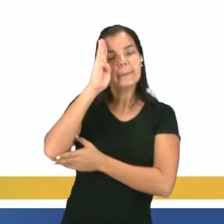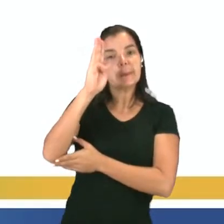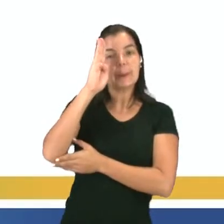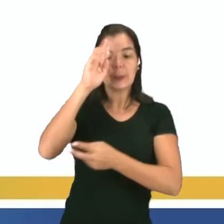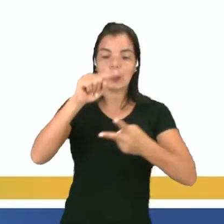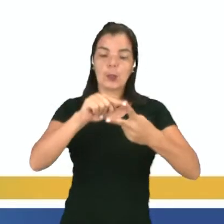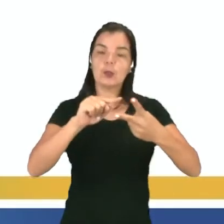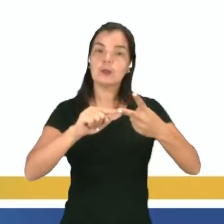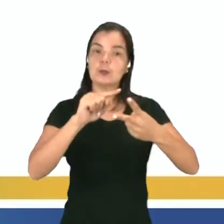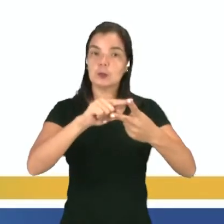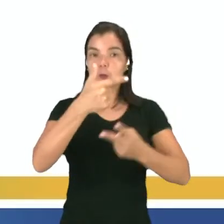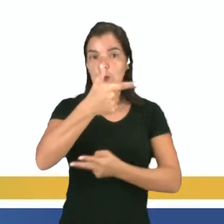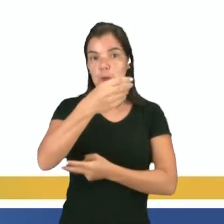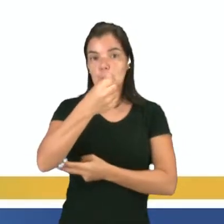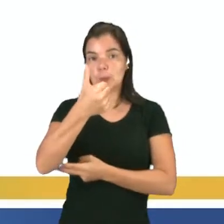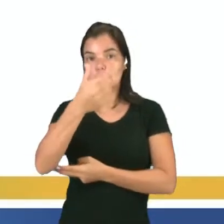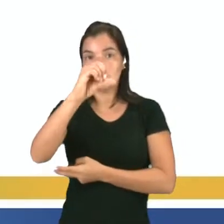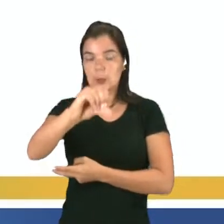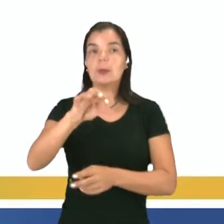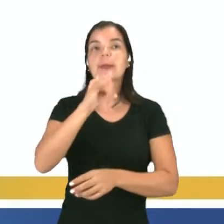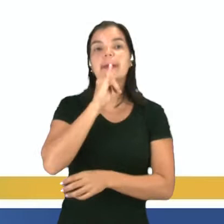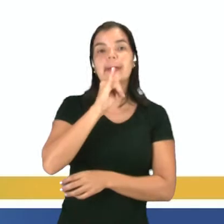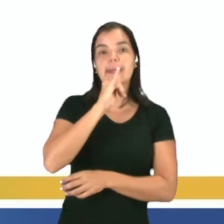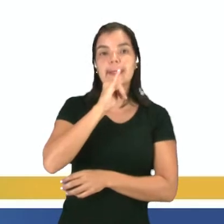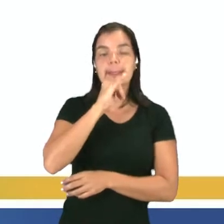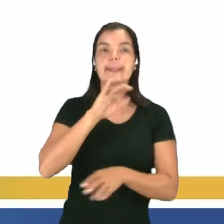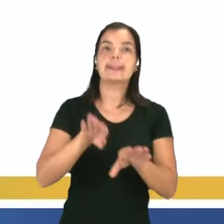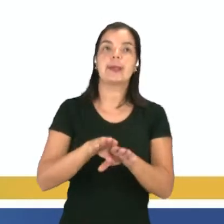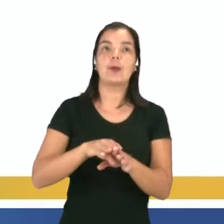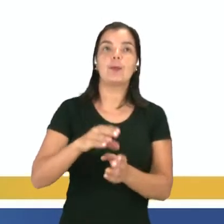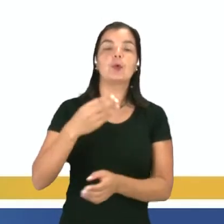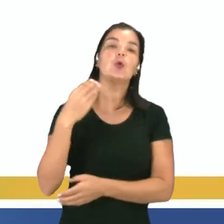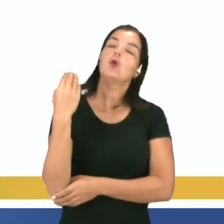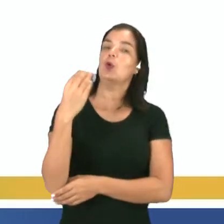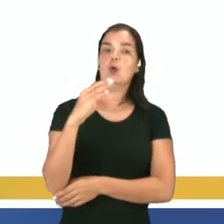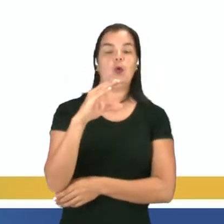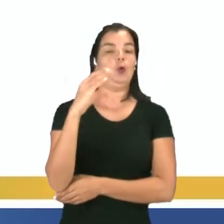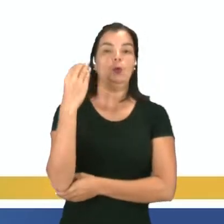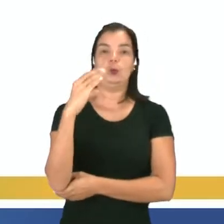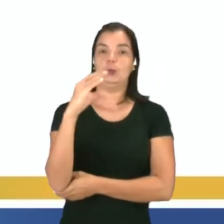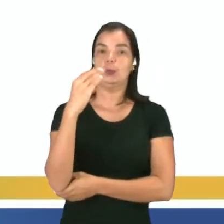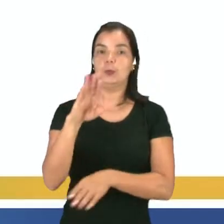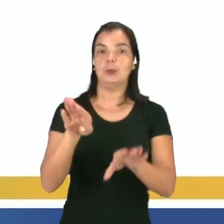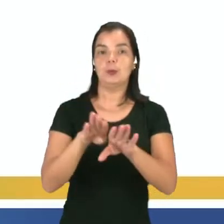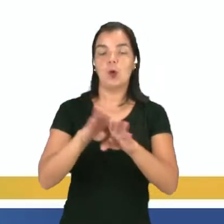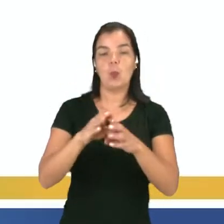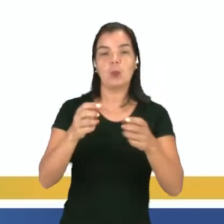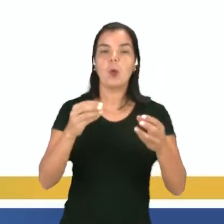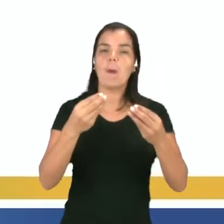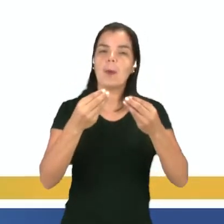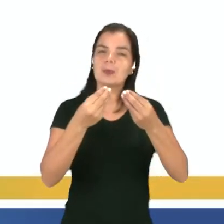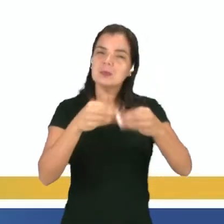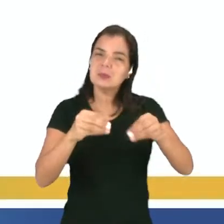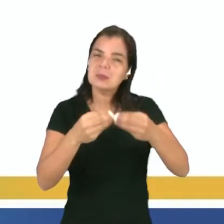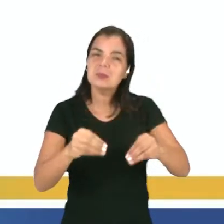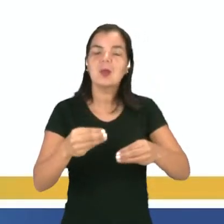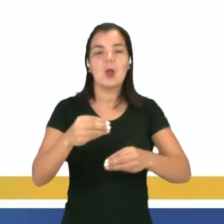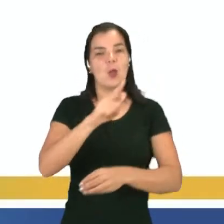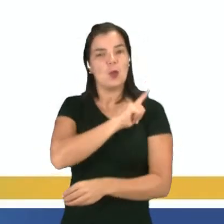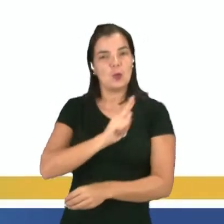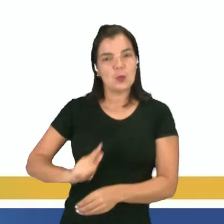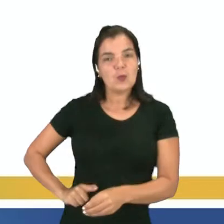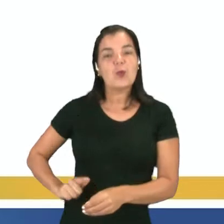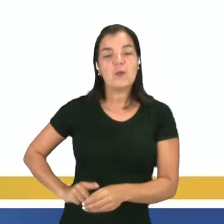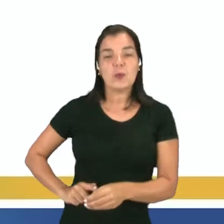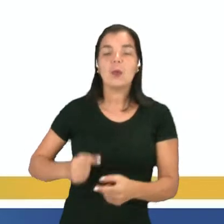em 2019. No caso da Colômbia, crise de popularidade do governo e efeito